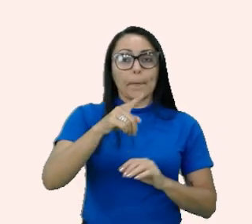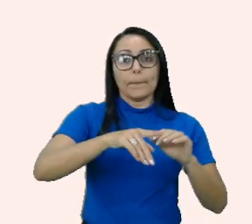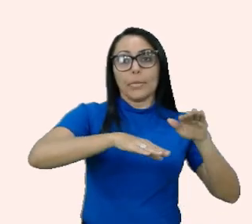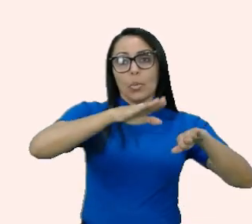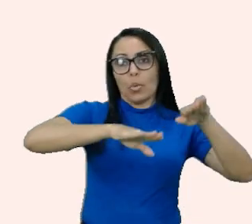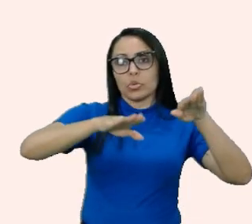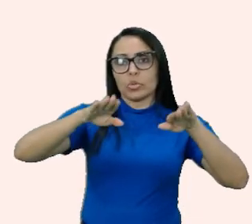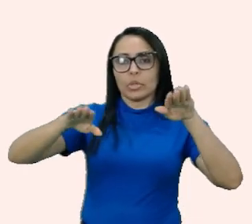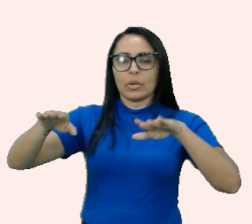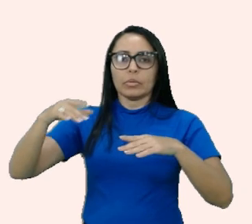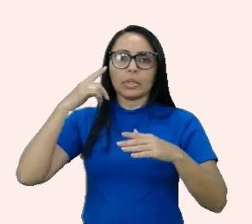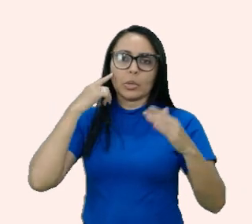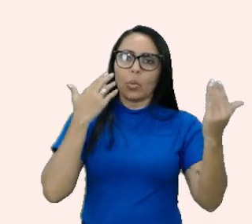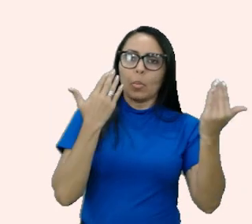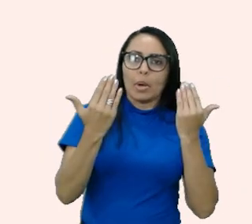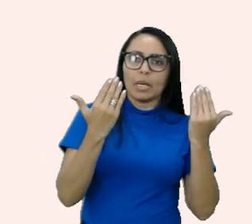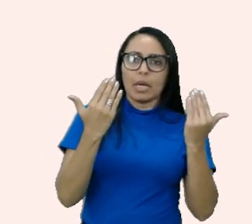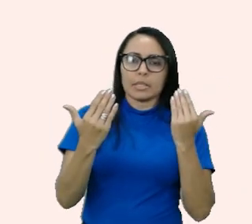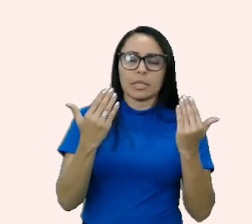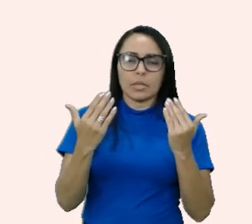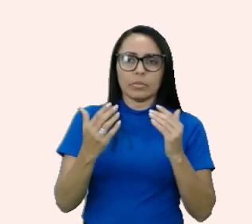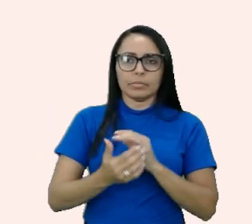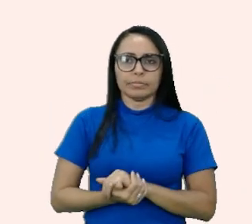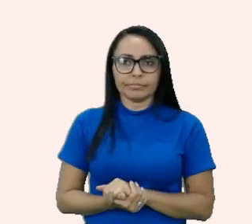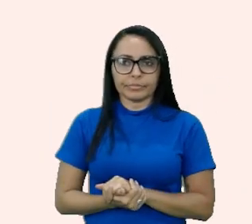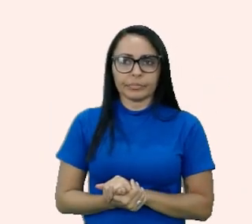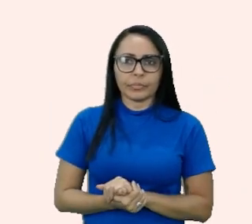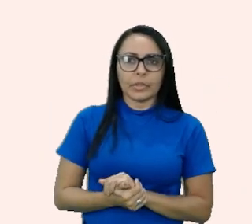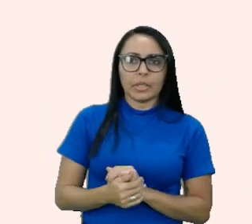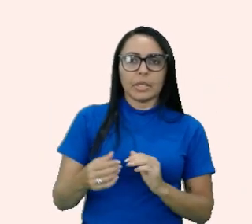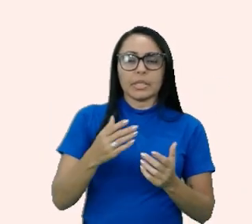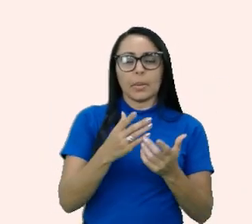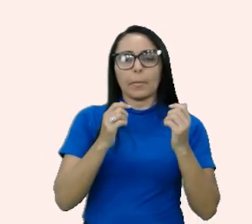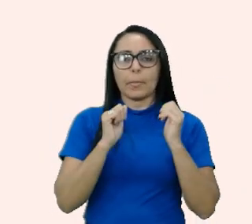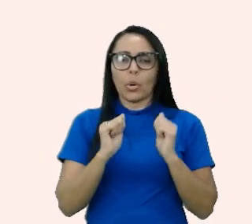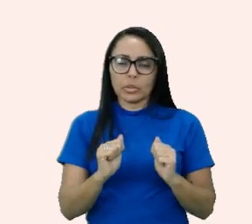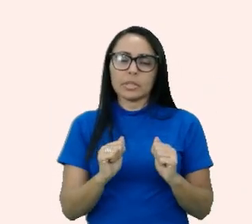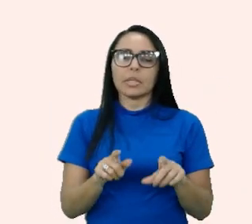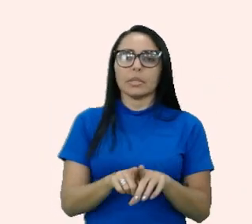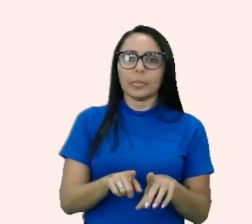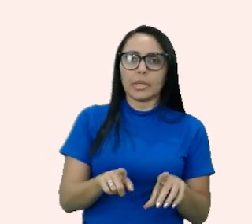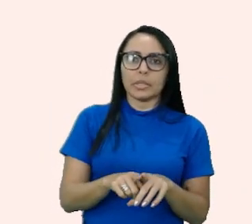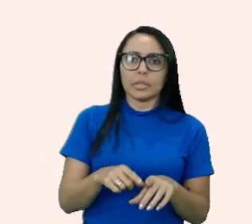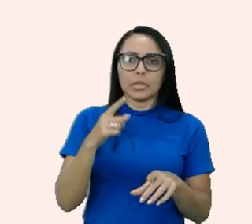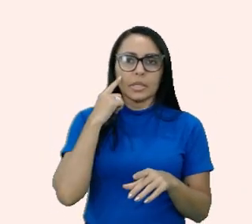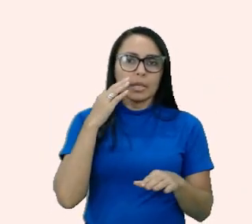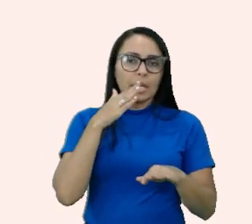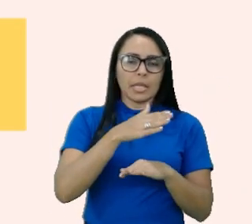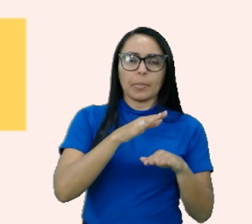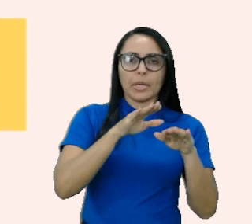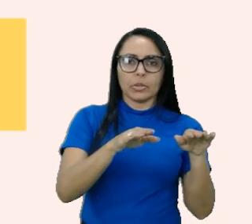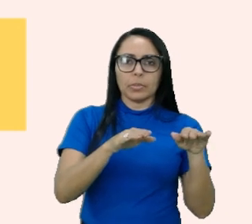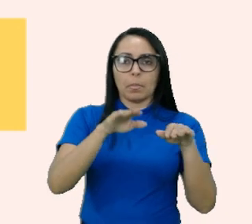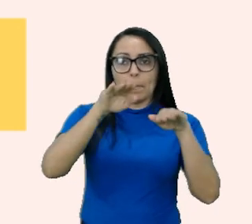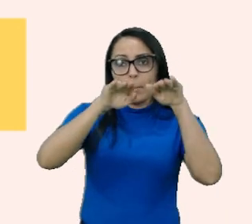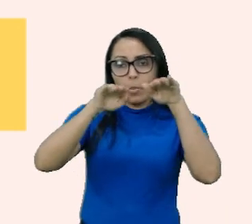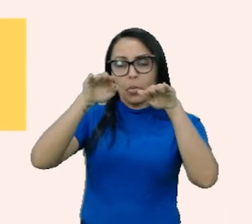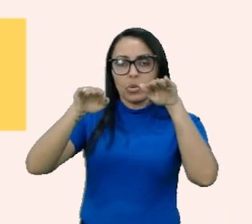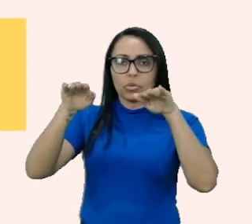ver com comparação de grandezas. E essas grandezas podem ser diretamente proporcionais